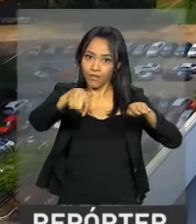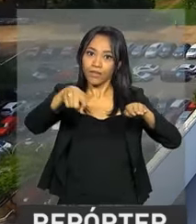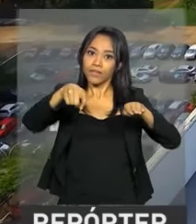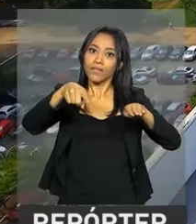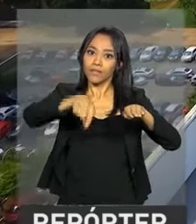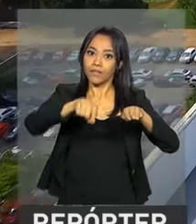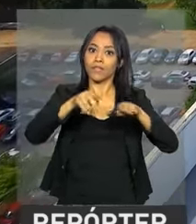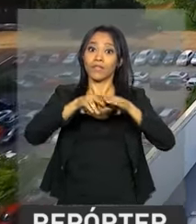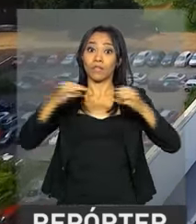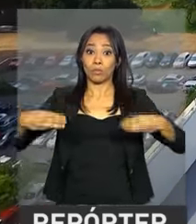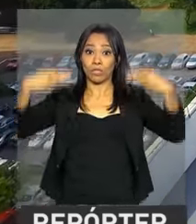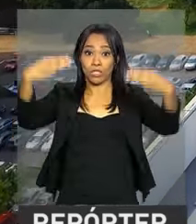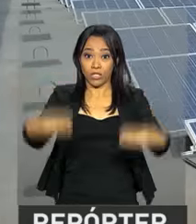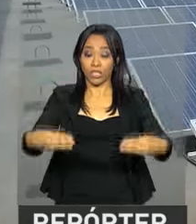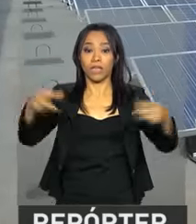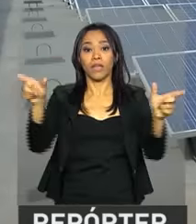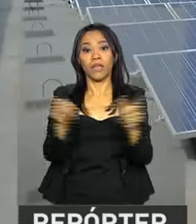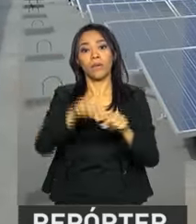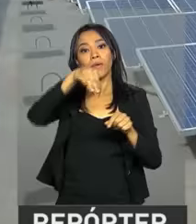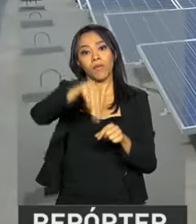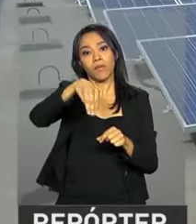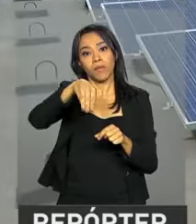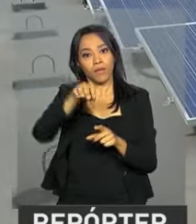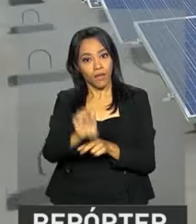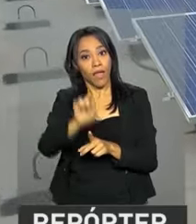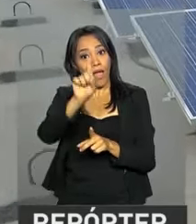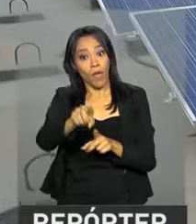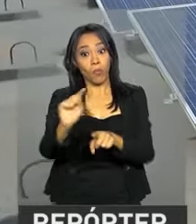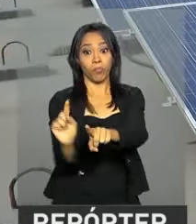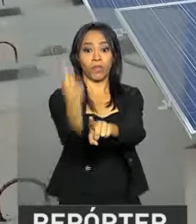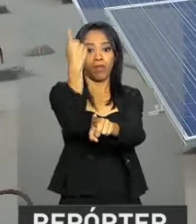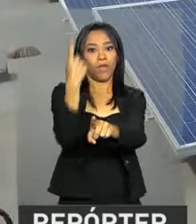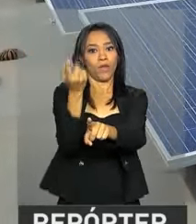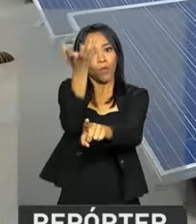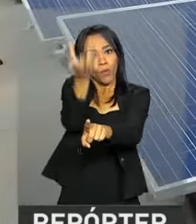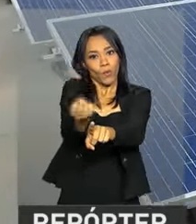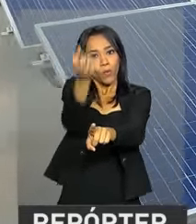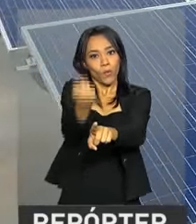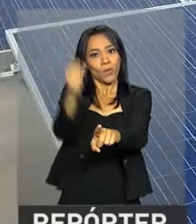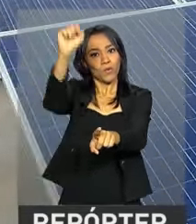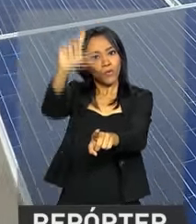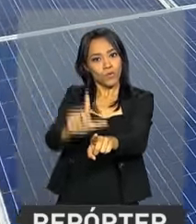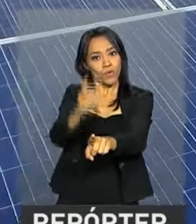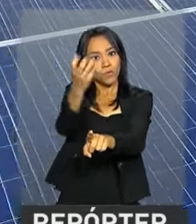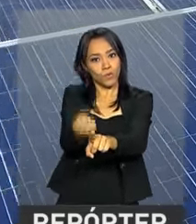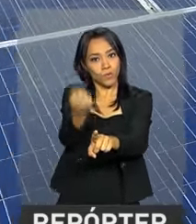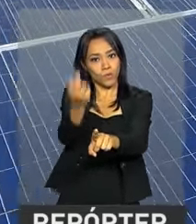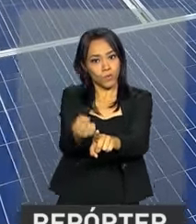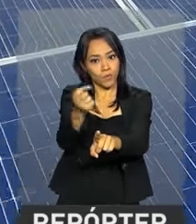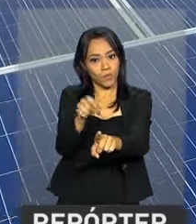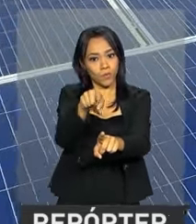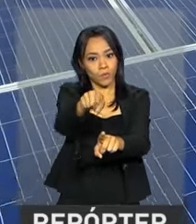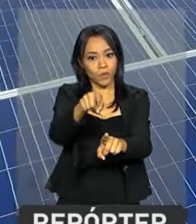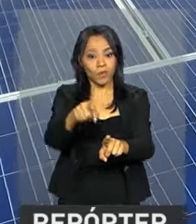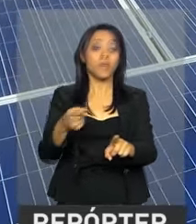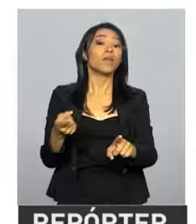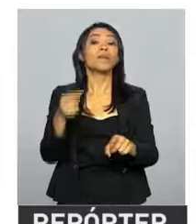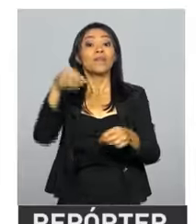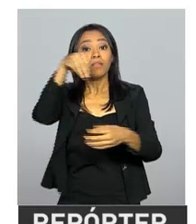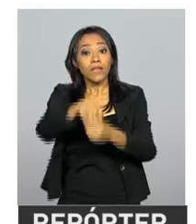ministério de Minas e energia é o primeiro sistema solar fotovoltaico da Explanada dos